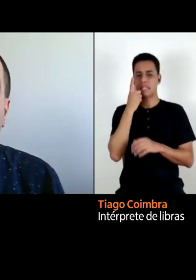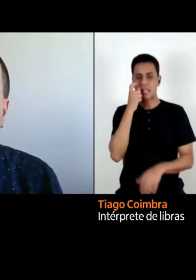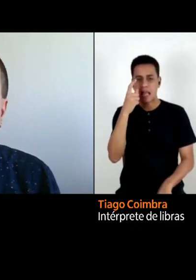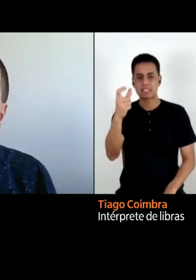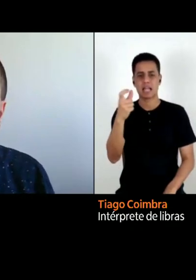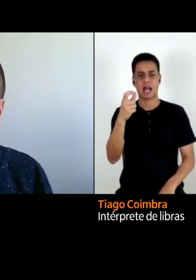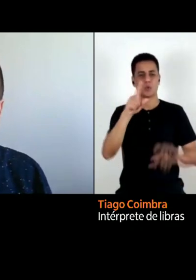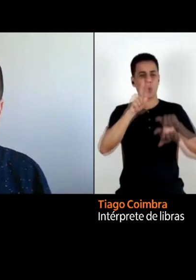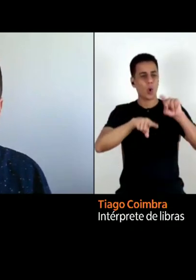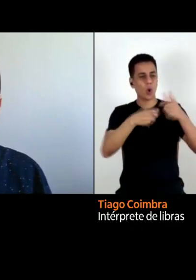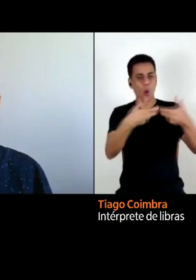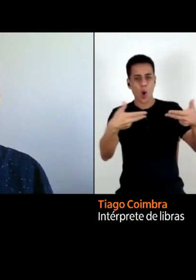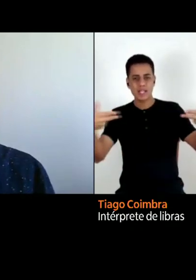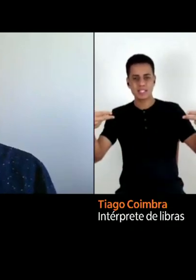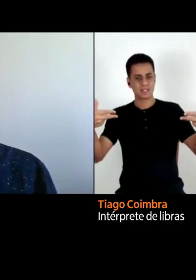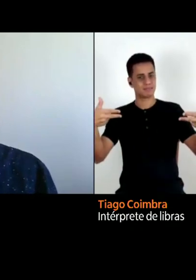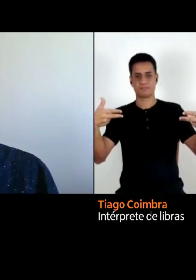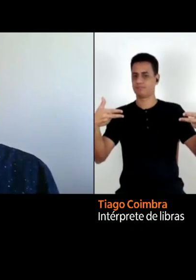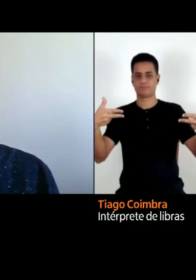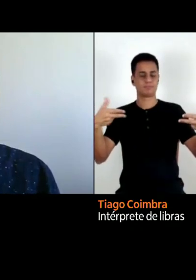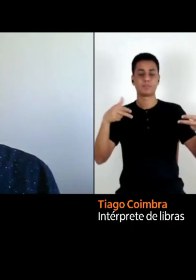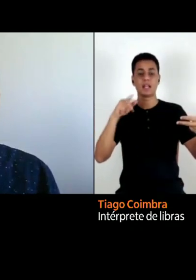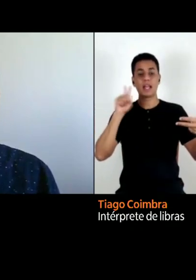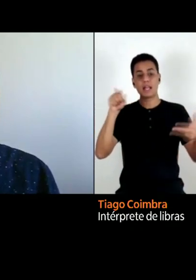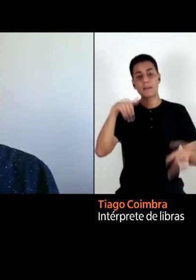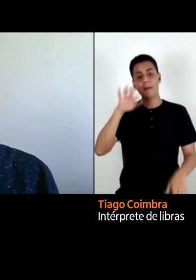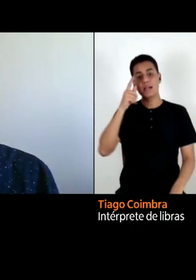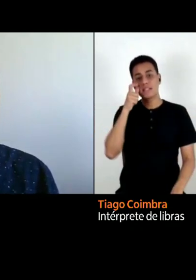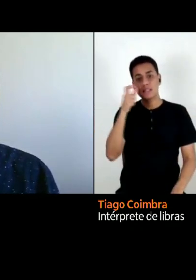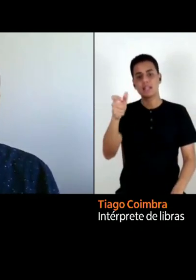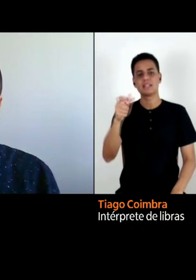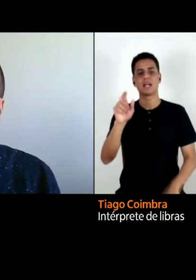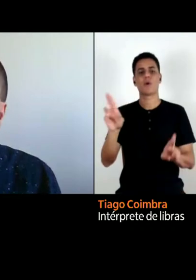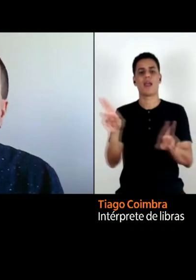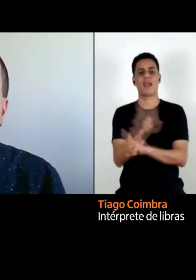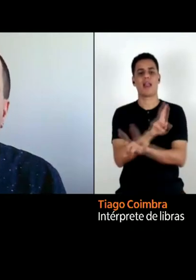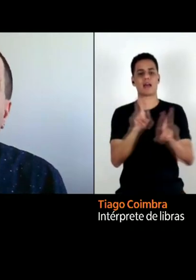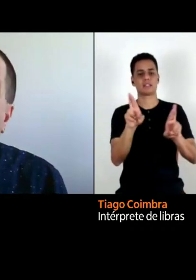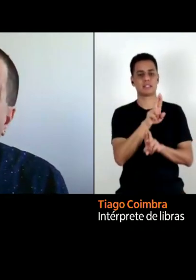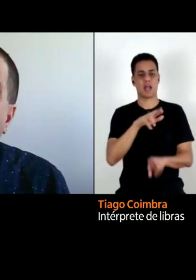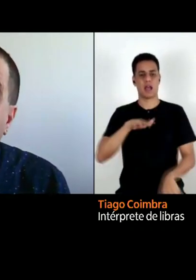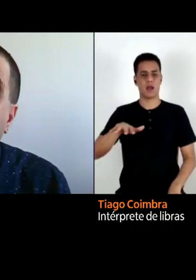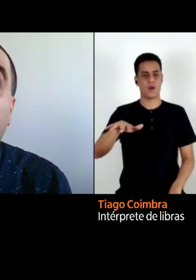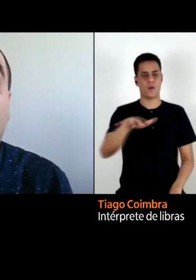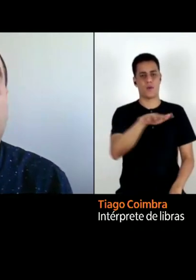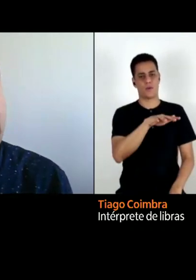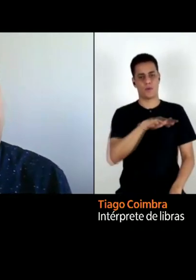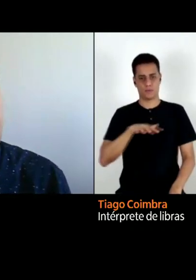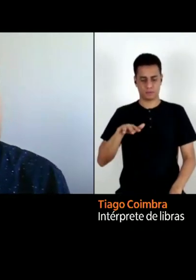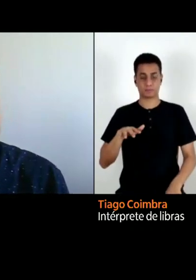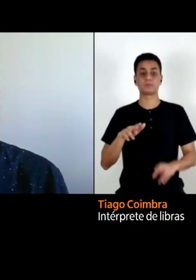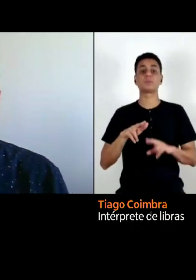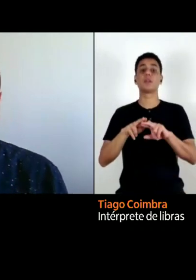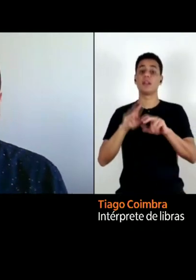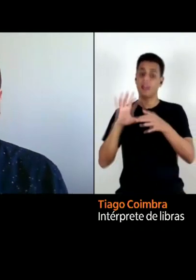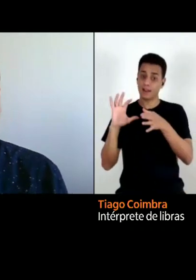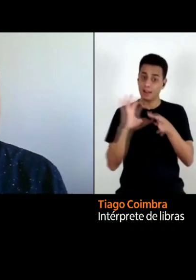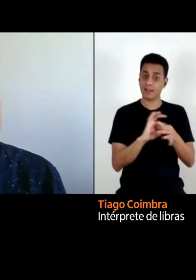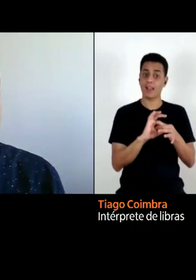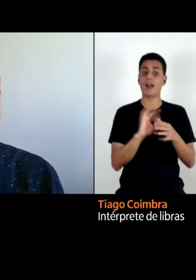as relações entre elas, o que não deixa de ser um indício do princípio da montagem